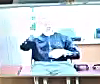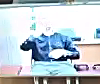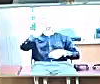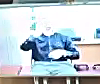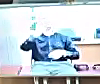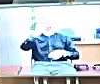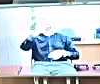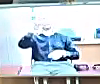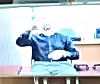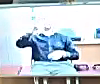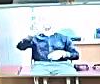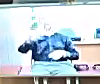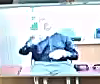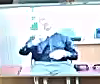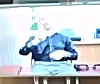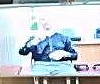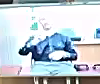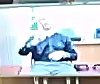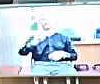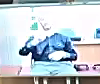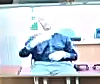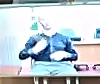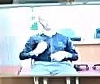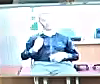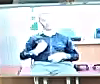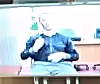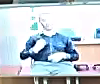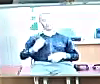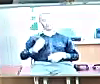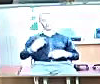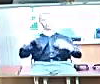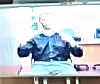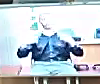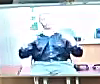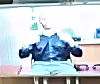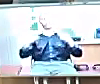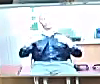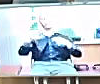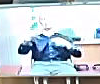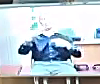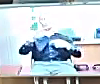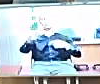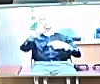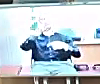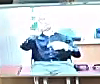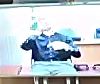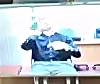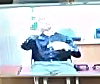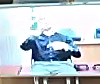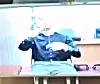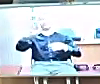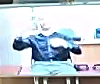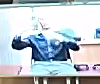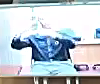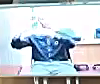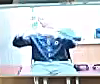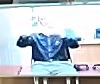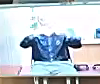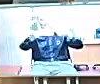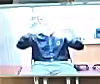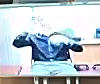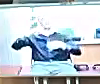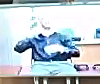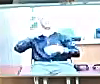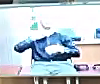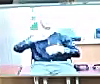presente é em mais de 500 municípios né do estado de minas